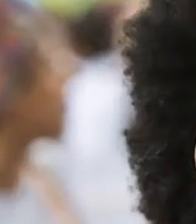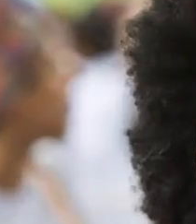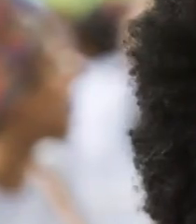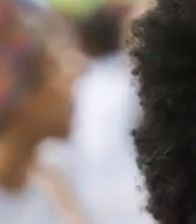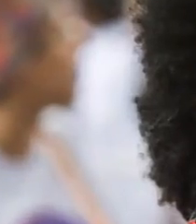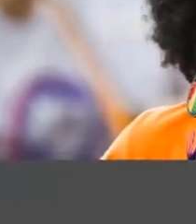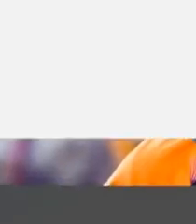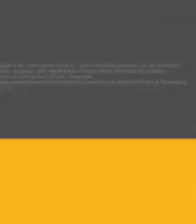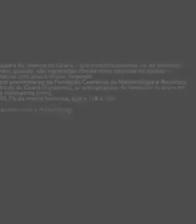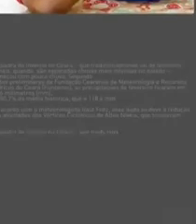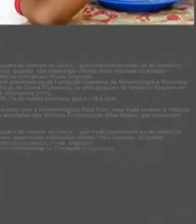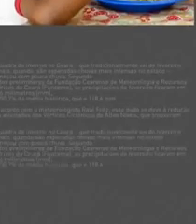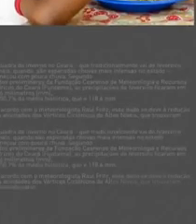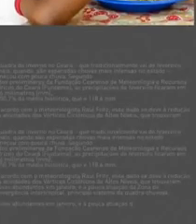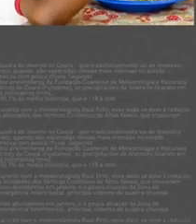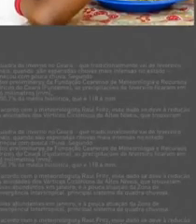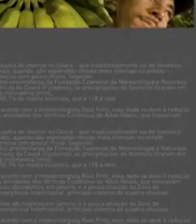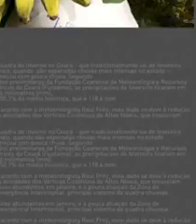é